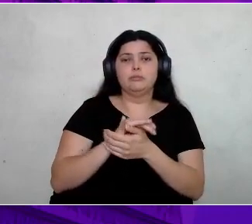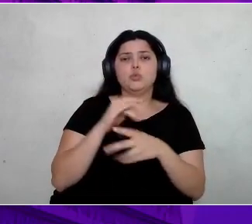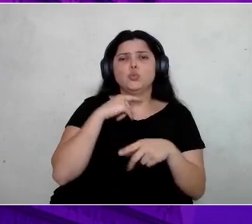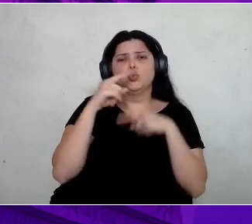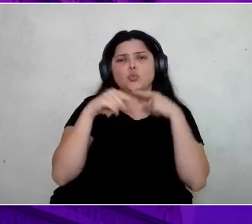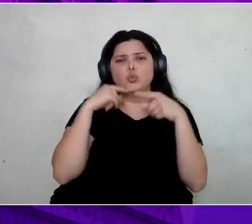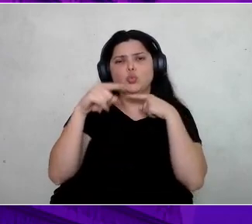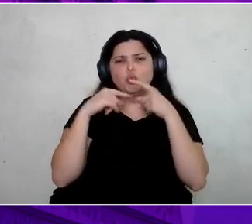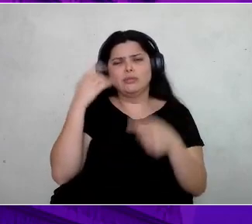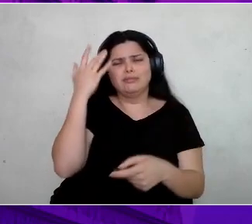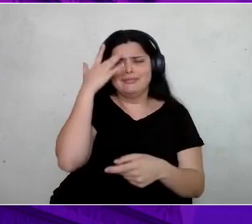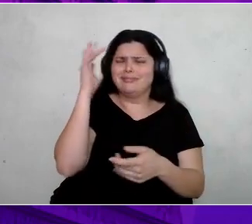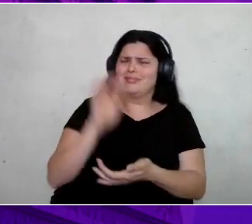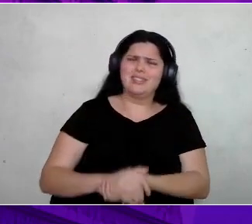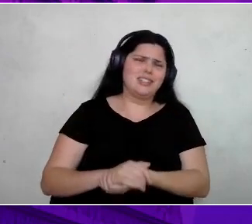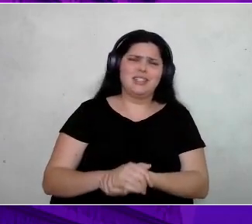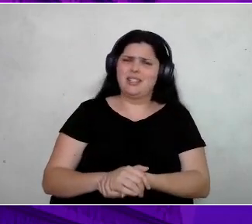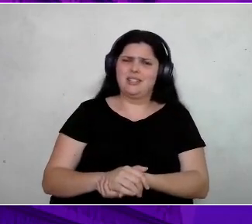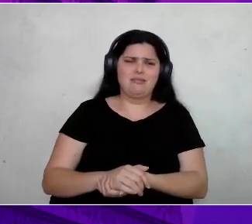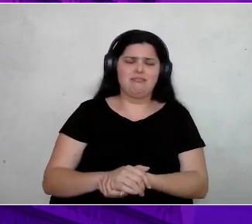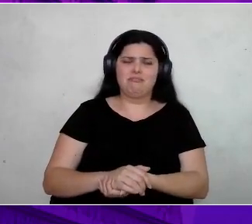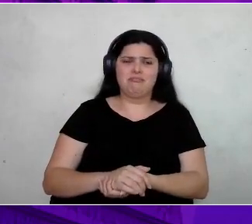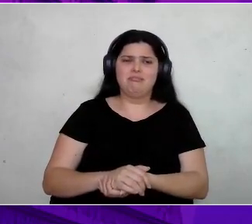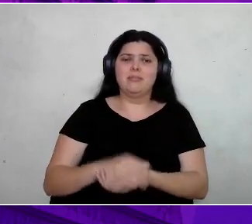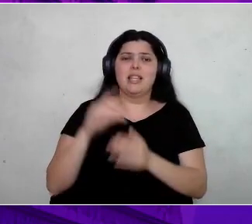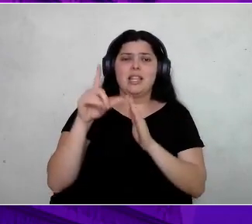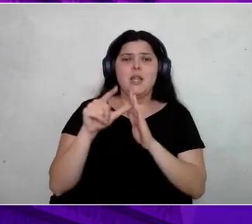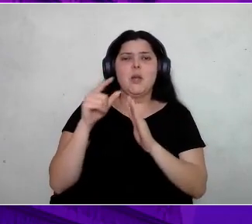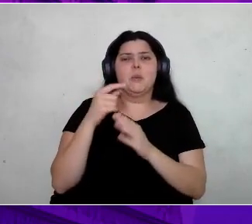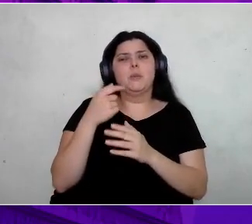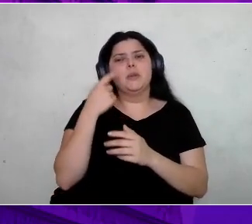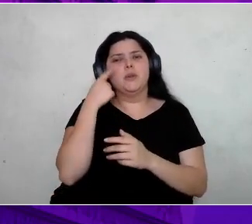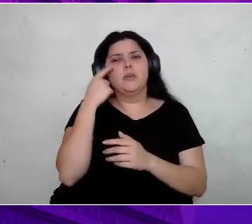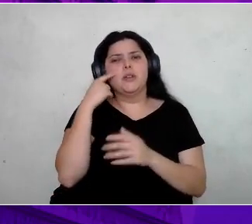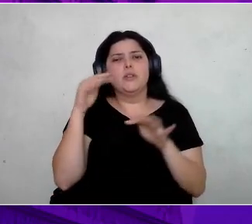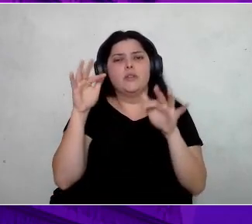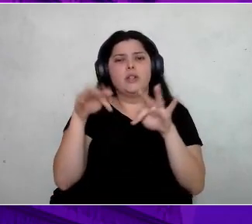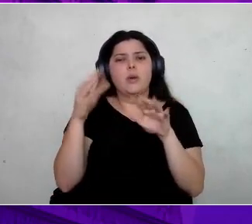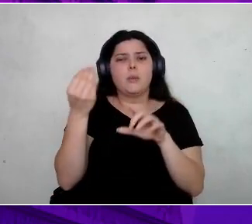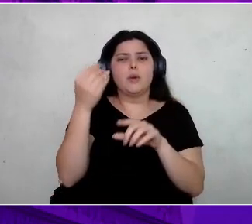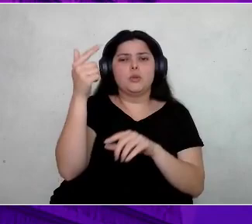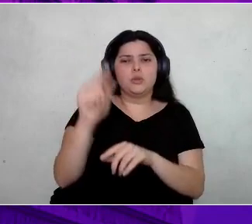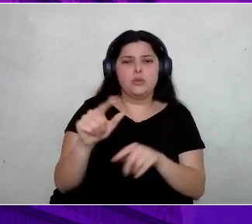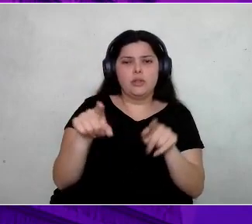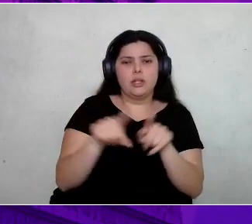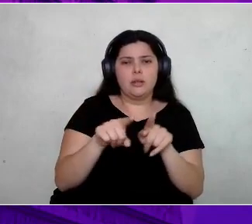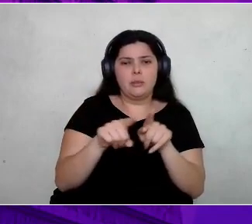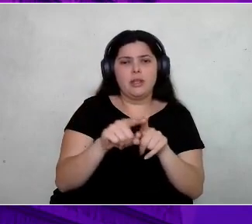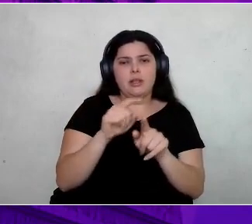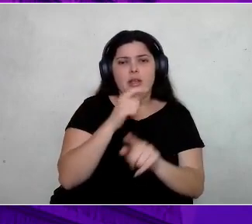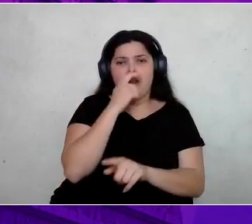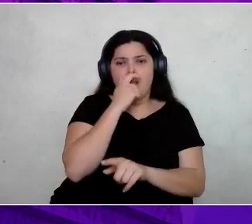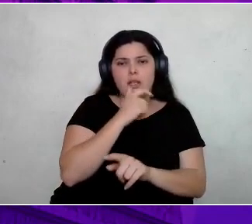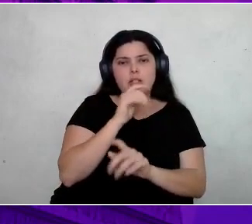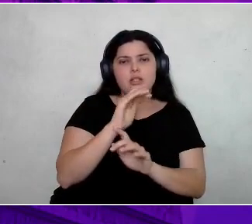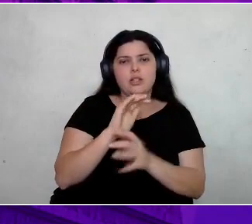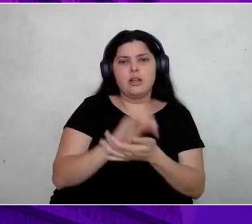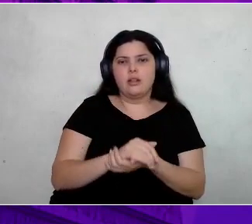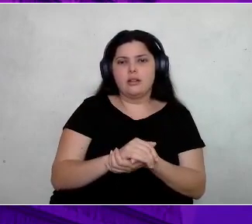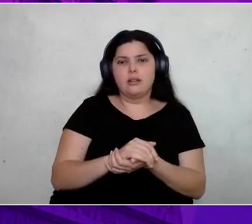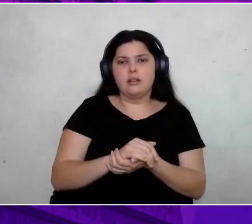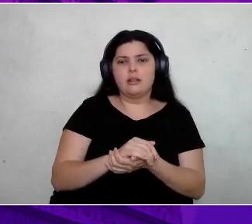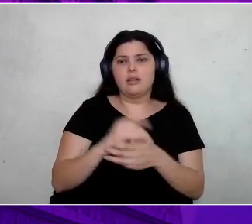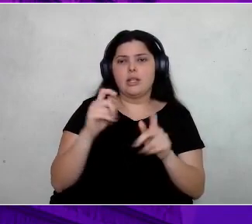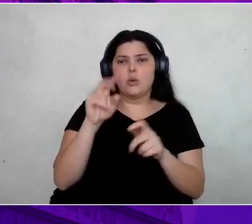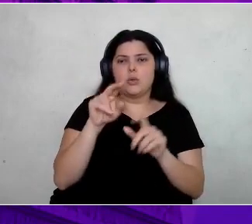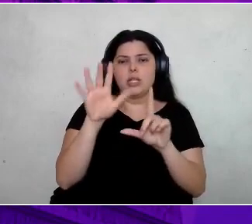não sei, depois eu vejo. No final, eu coloco de novo, aí se vocês acharem que faz sentido, vocês usam o QR Code.